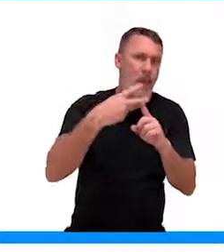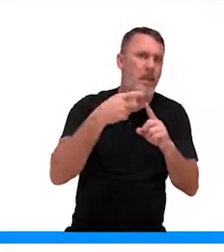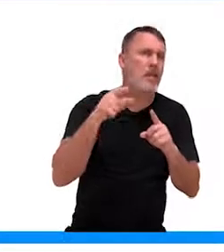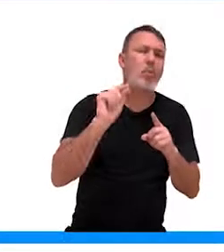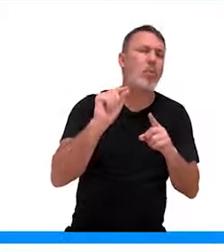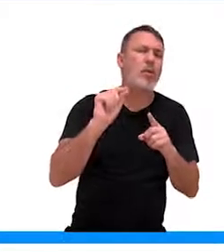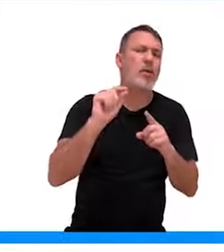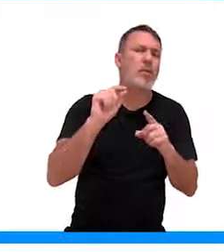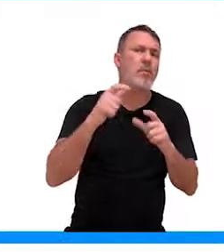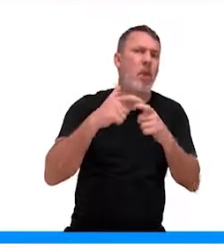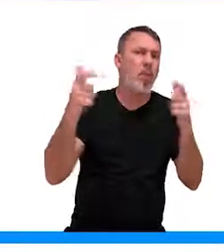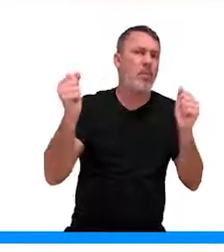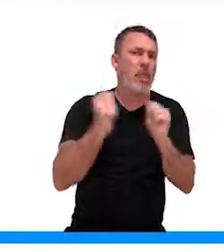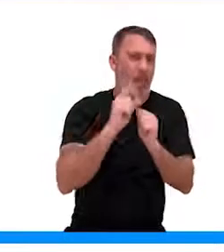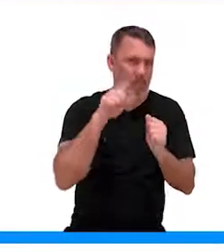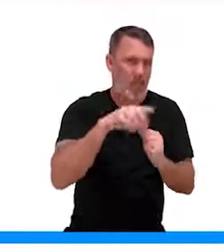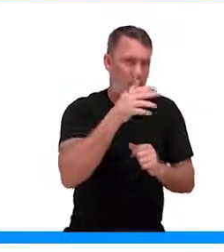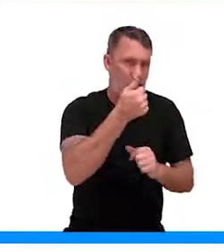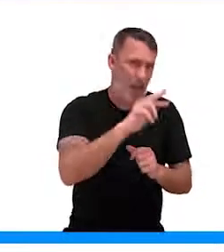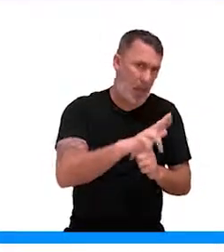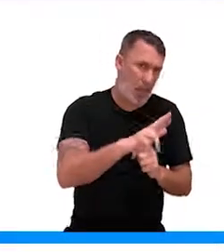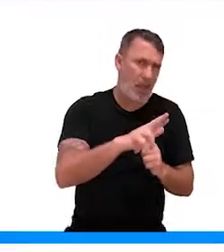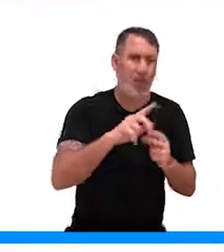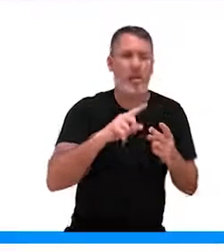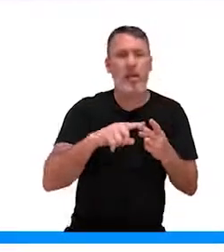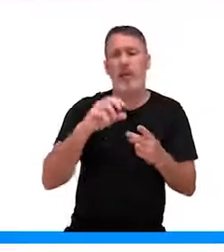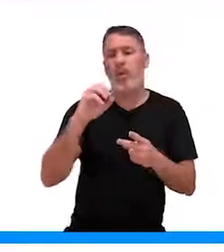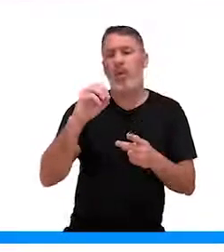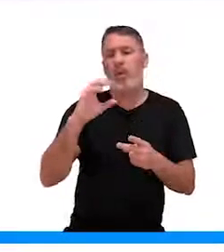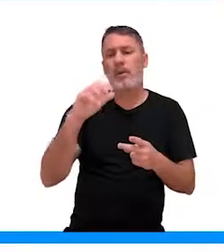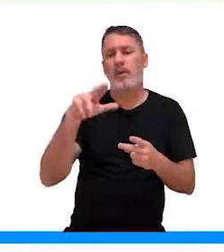oceanos? Nós não temos aqui, né,